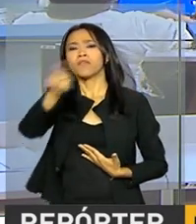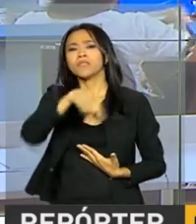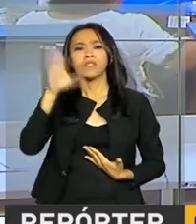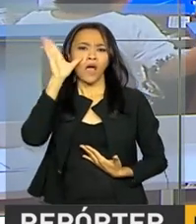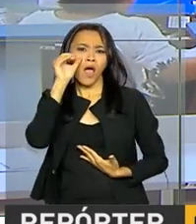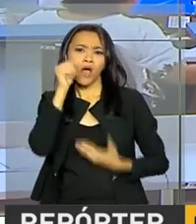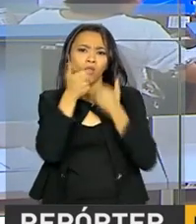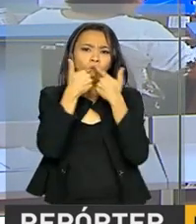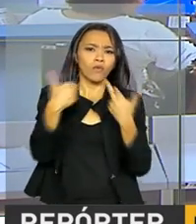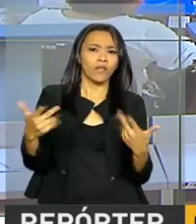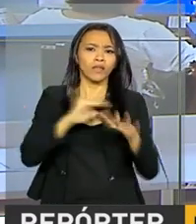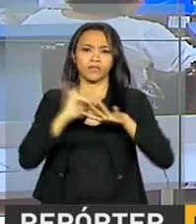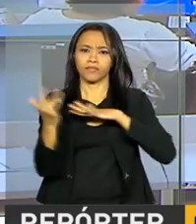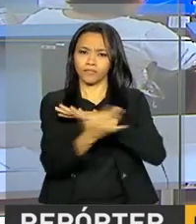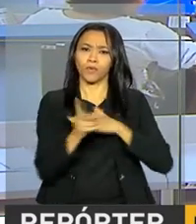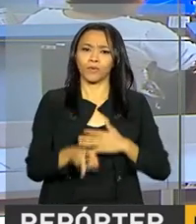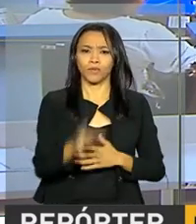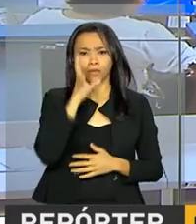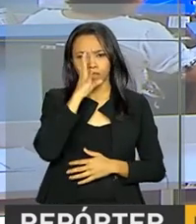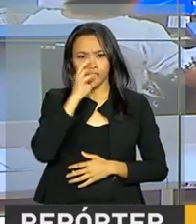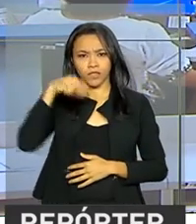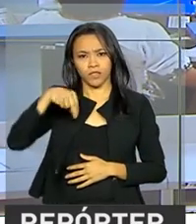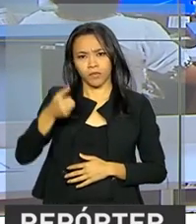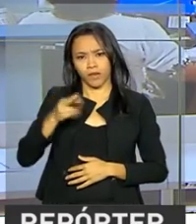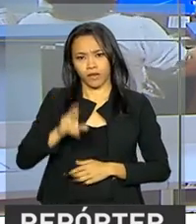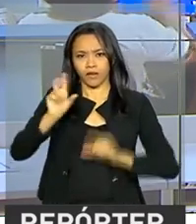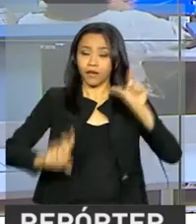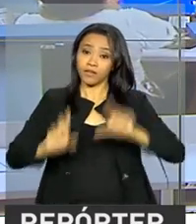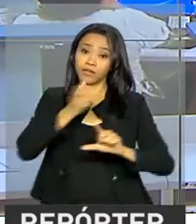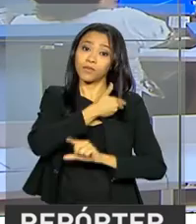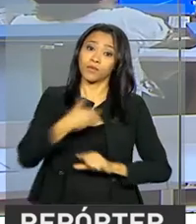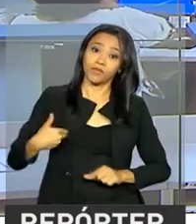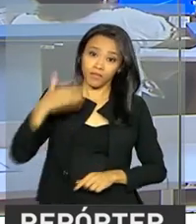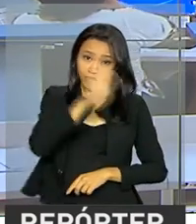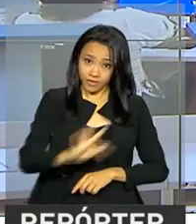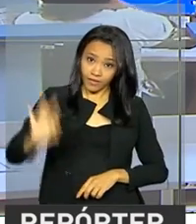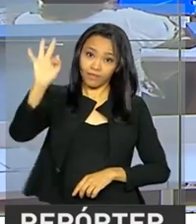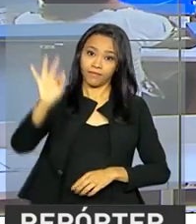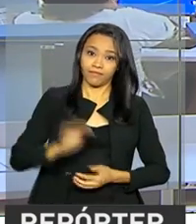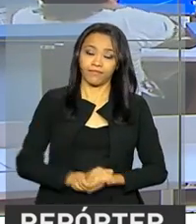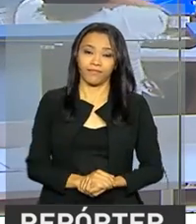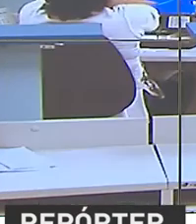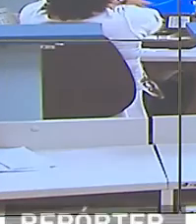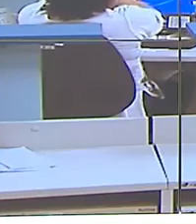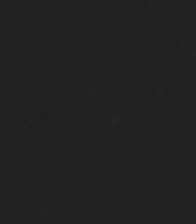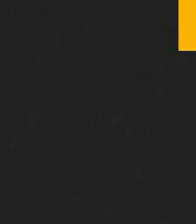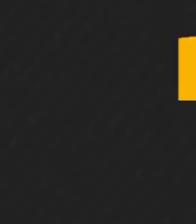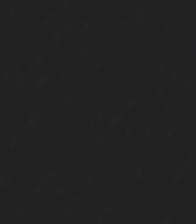novidades também em nossas redes sociais. Continue com a gente aqui na TV NBR, a TV do Governo Federal.